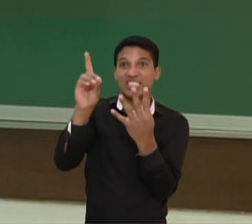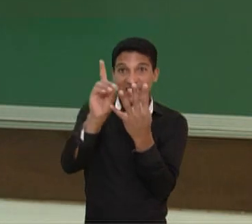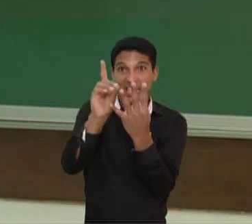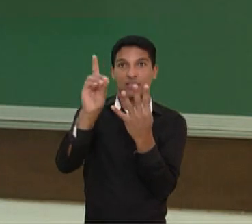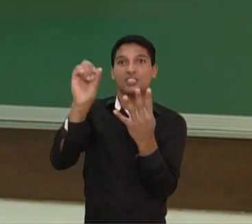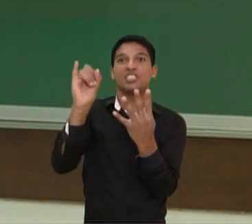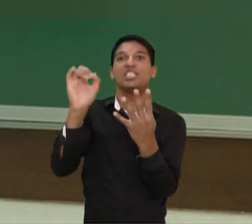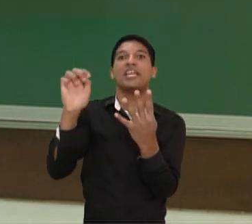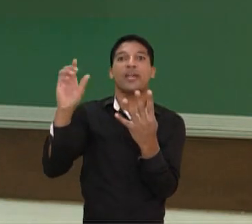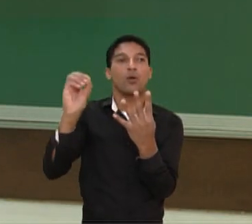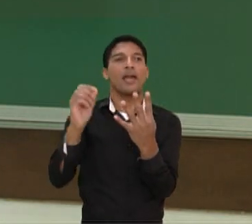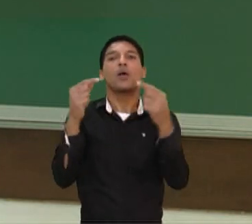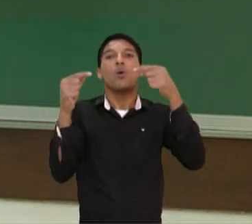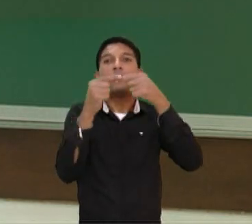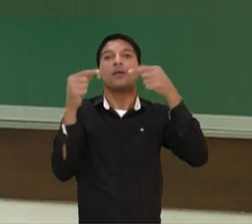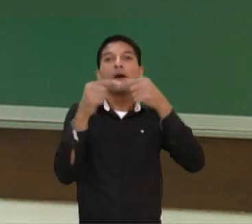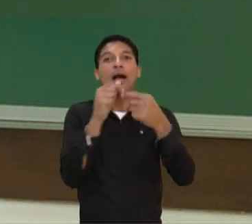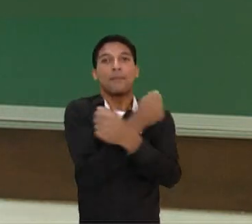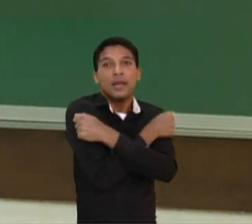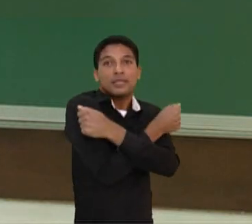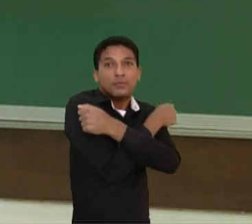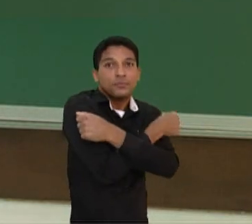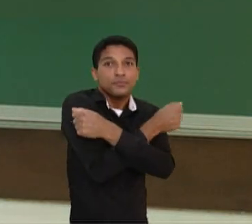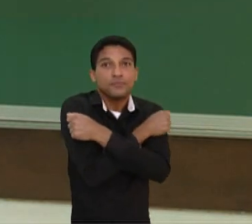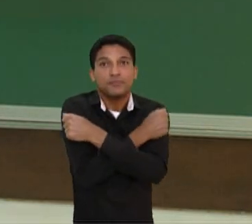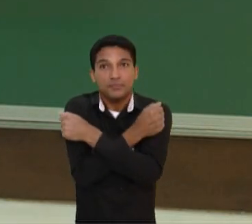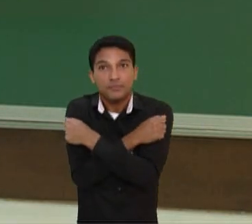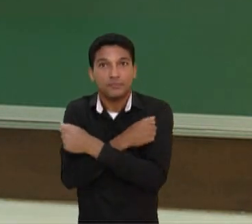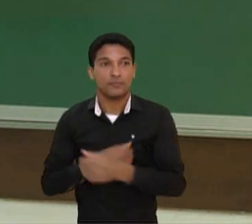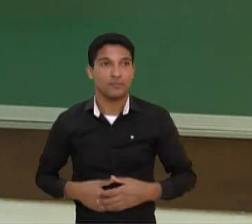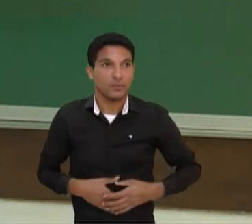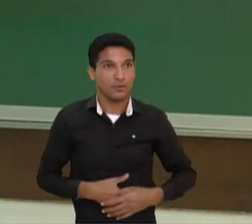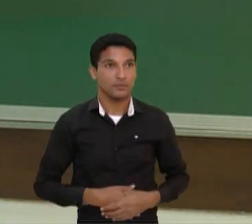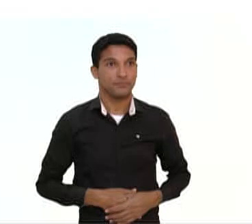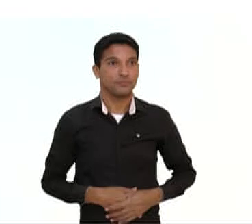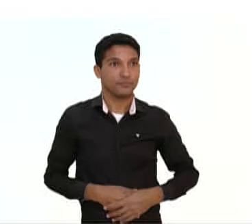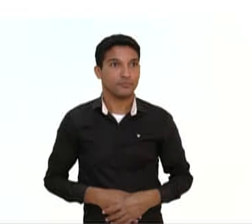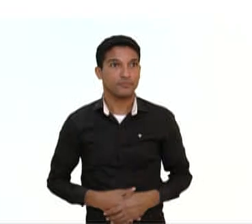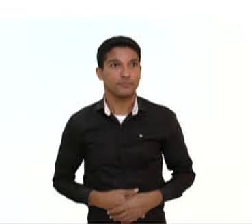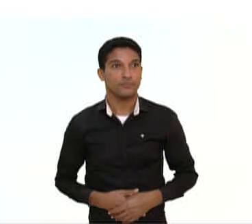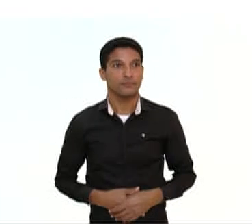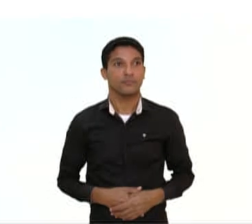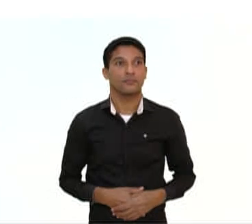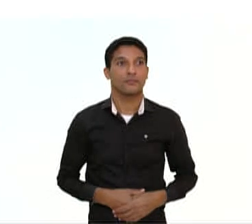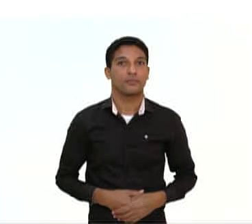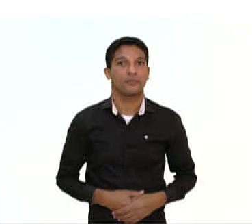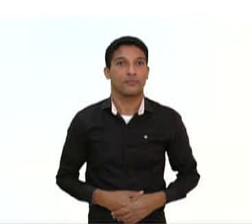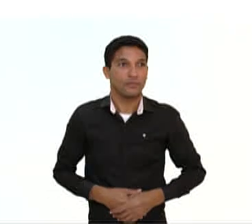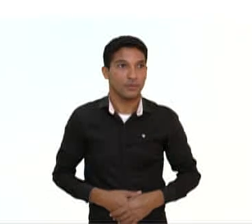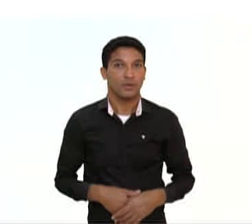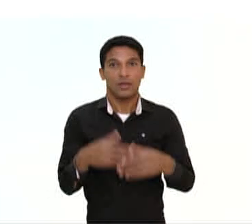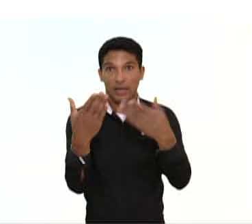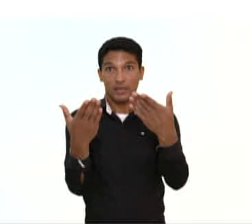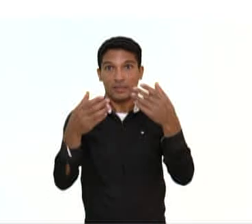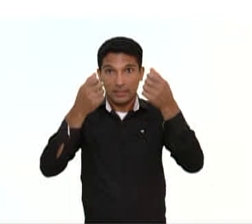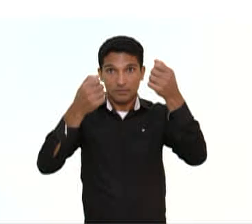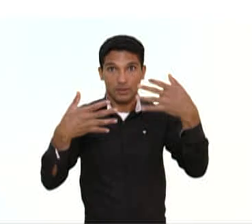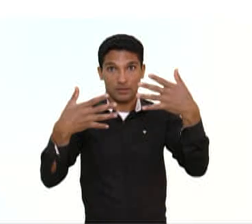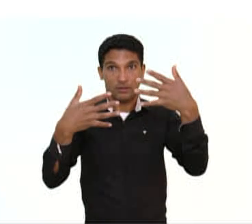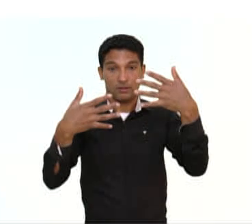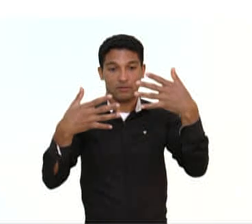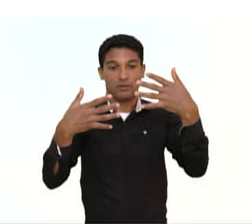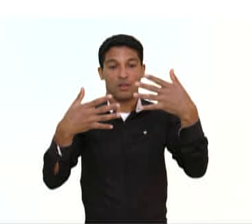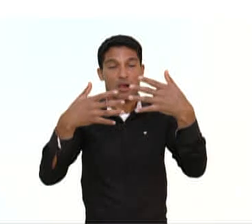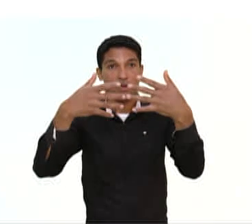BC, AC e assim por diante, tá? Bem, aqui está falando que